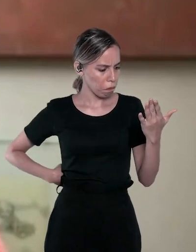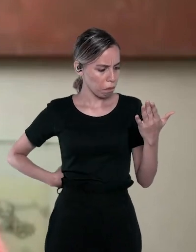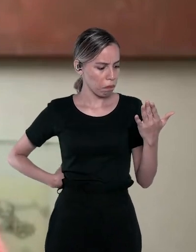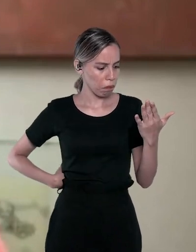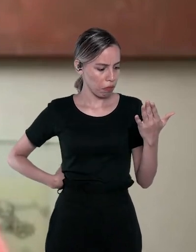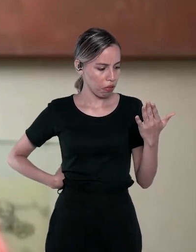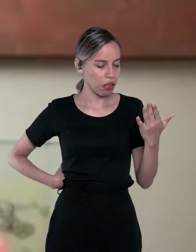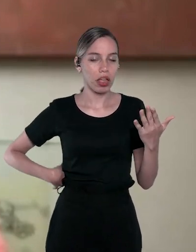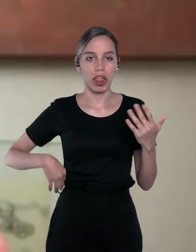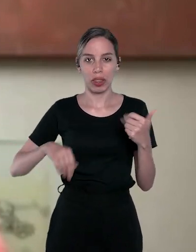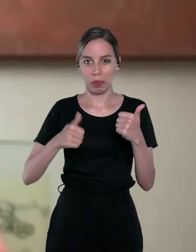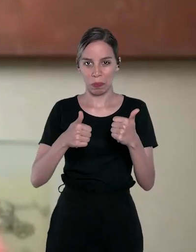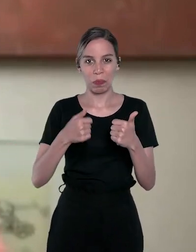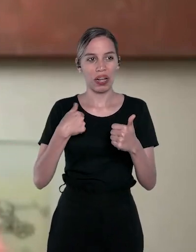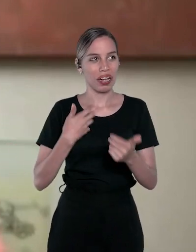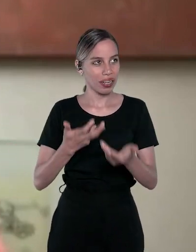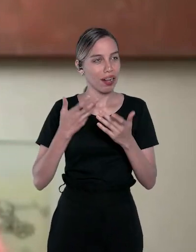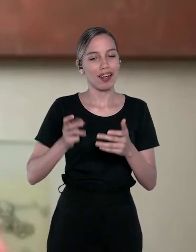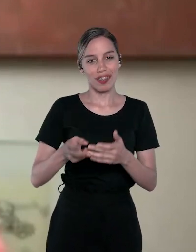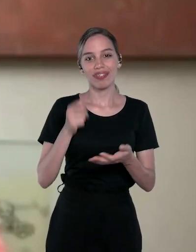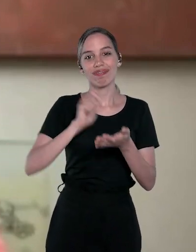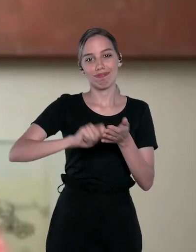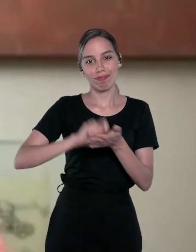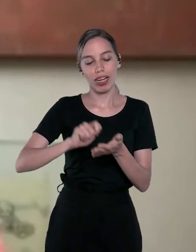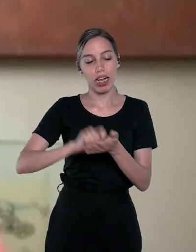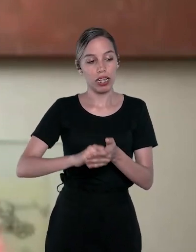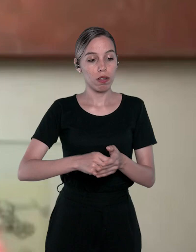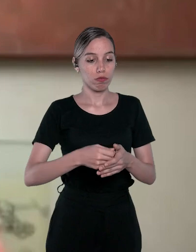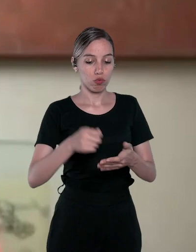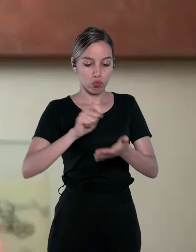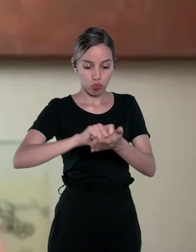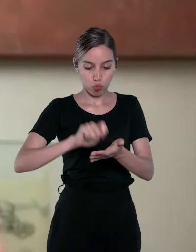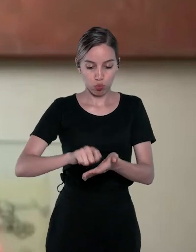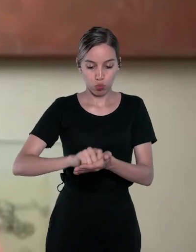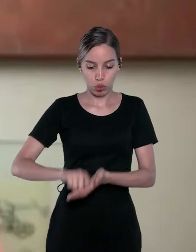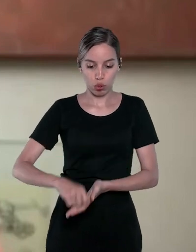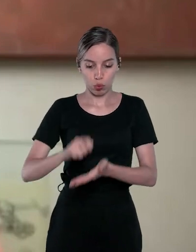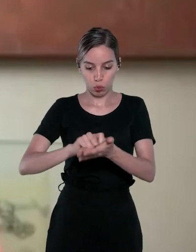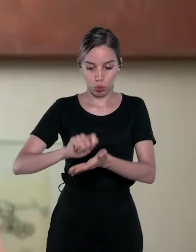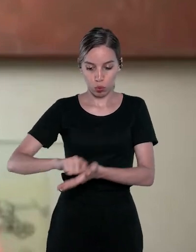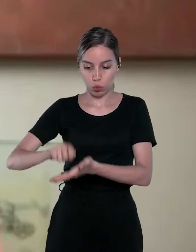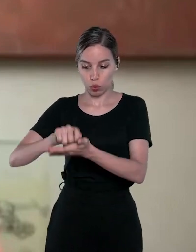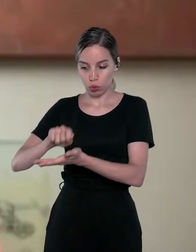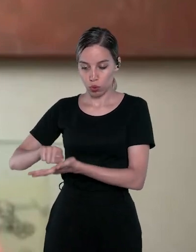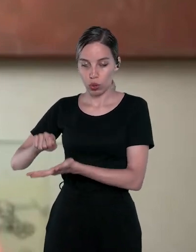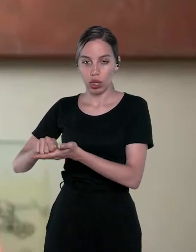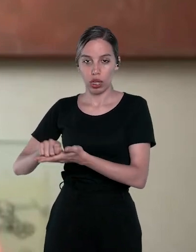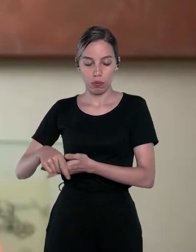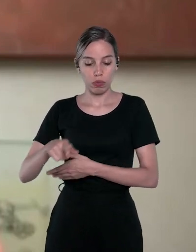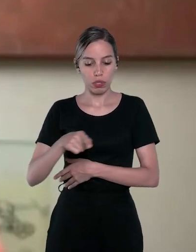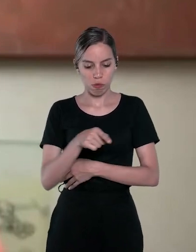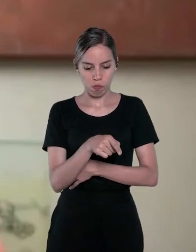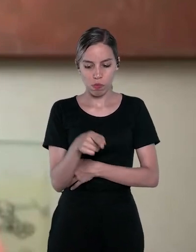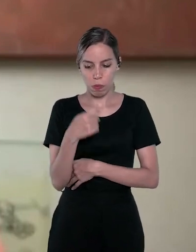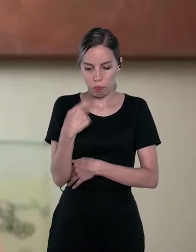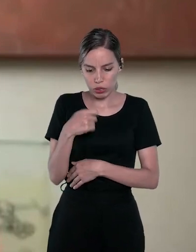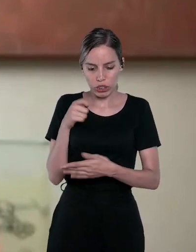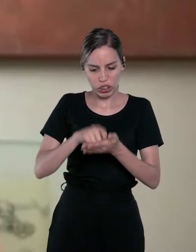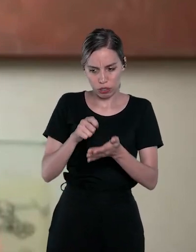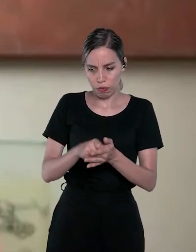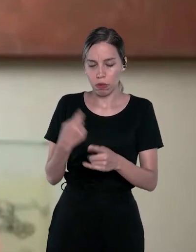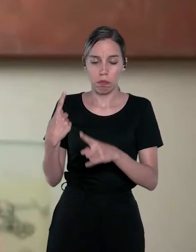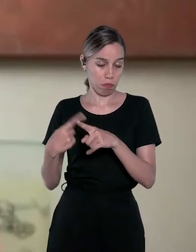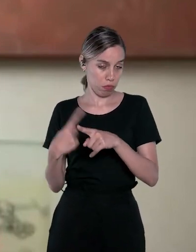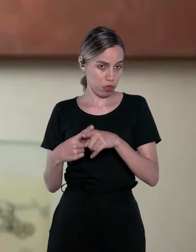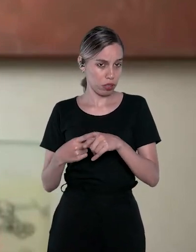de poemas que eu julguei que mereciam concorrer a um prêmio literário.